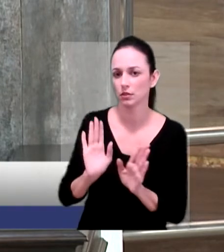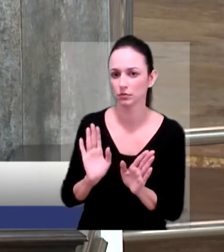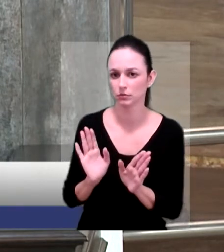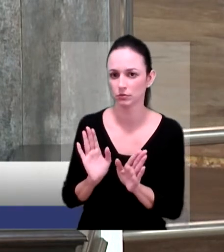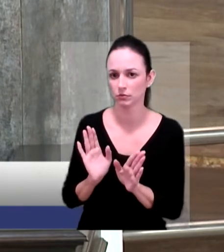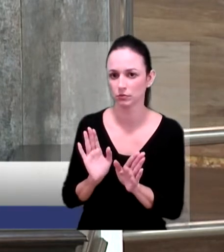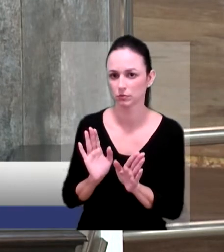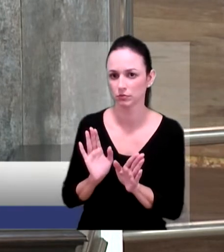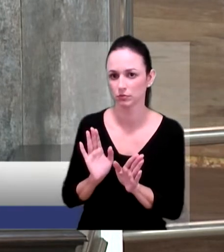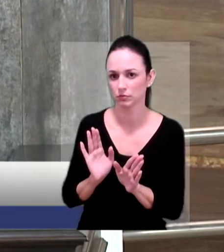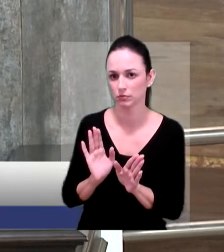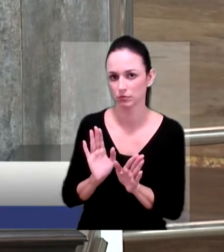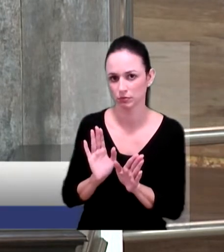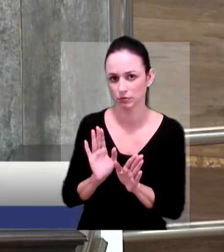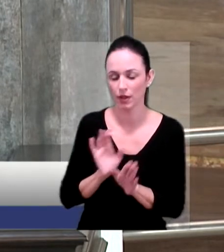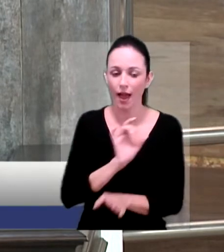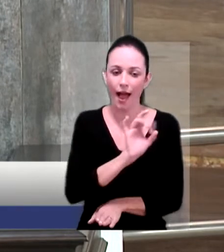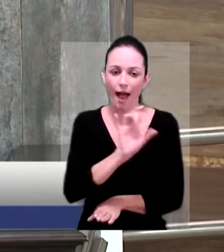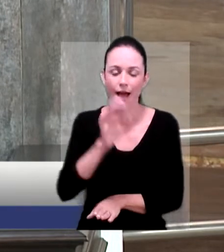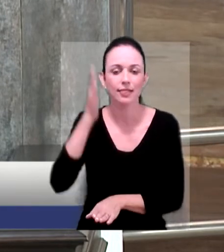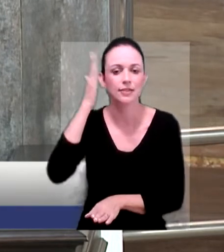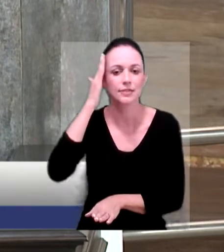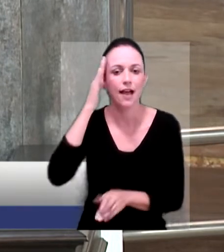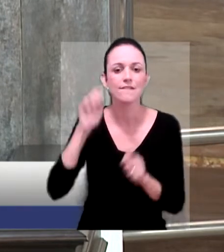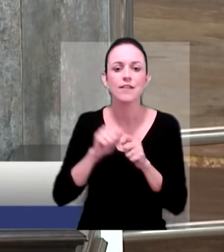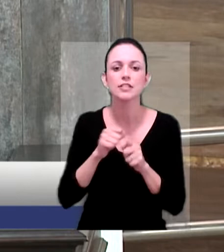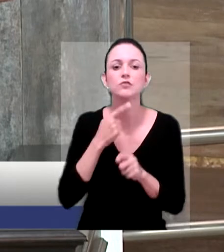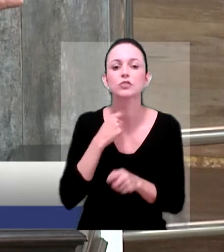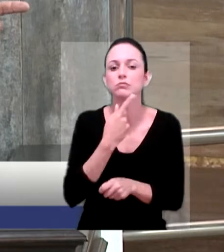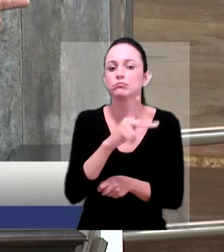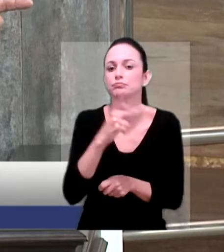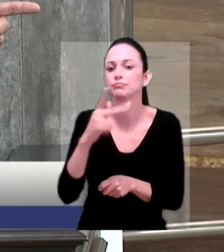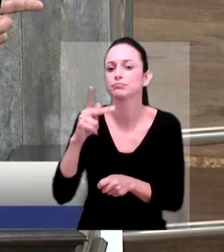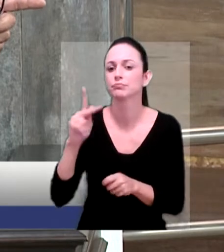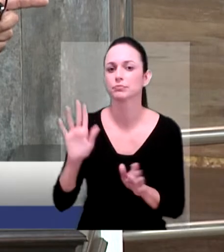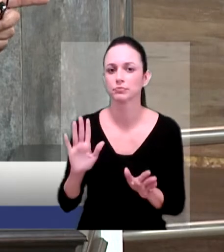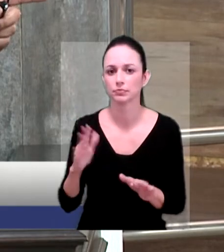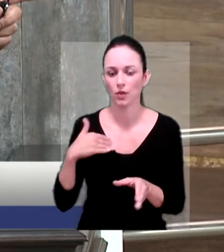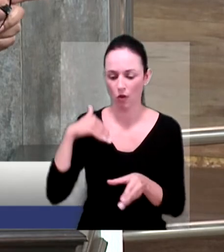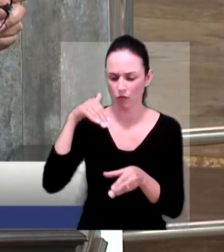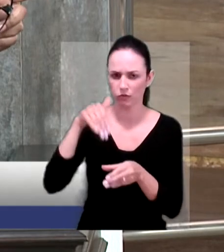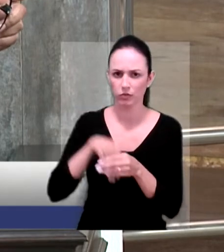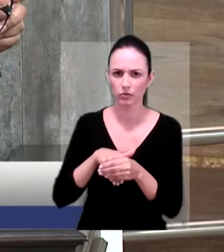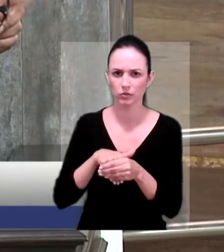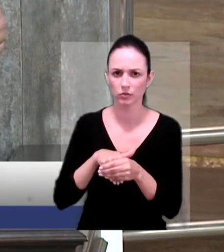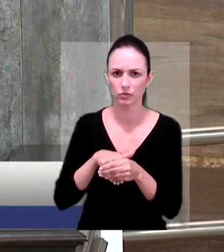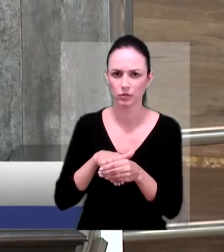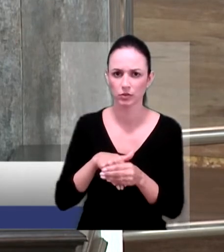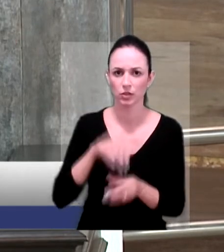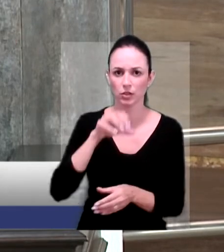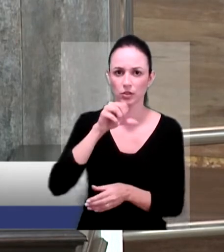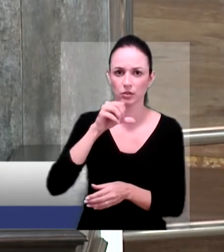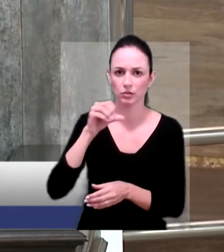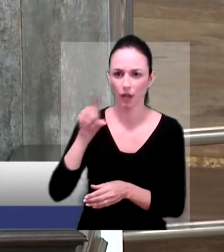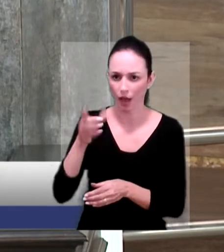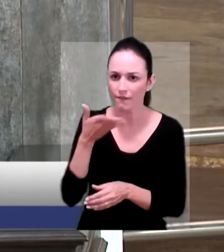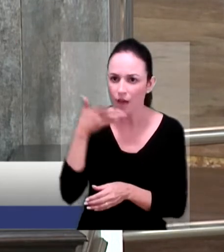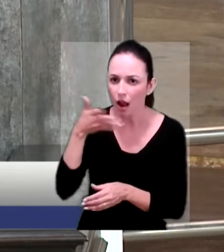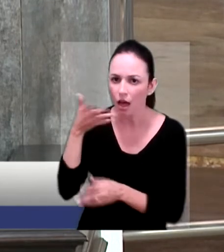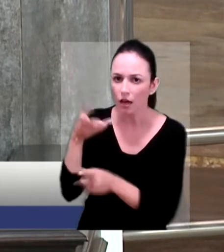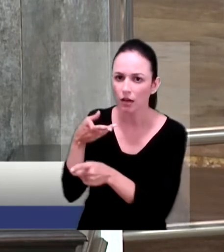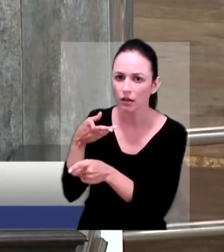deve fazer. Eu fui reeleito por 900... Quer a palavra, vereador? Não. Eu fui reeleito